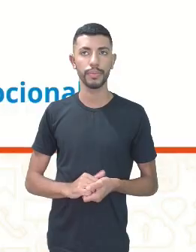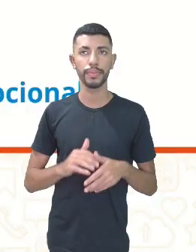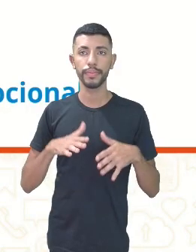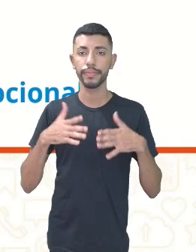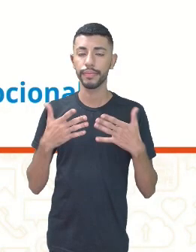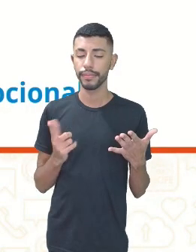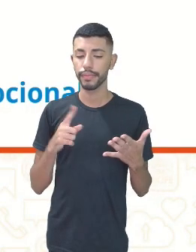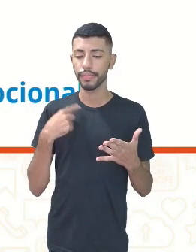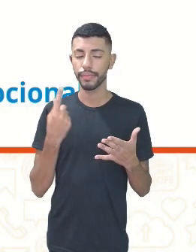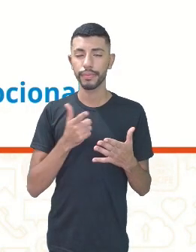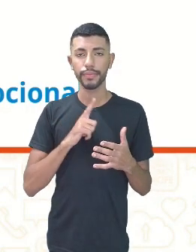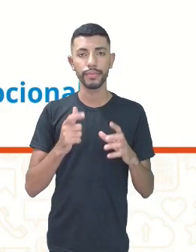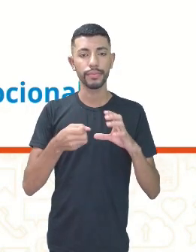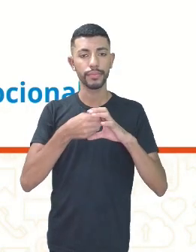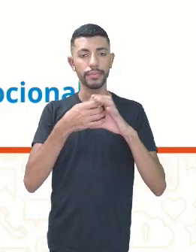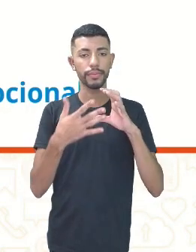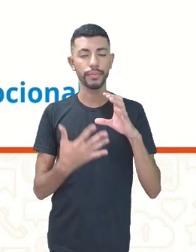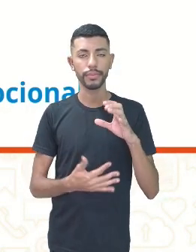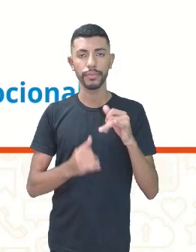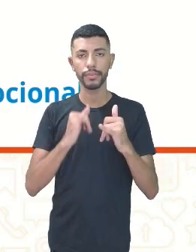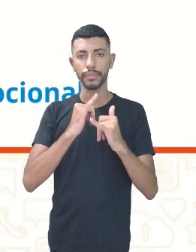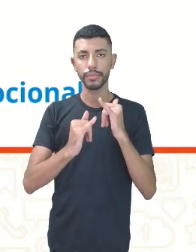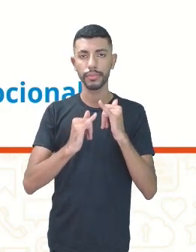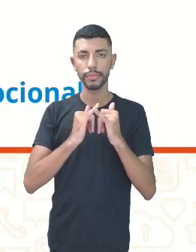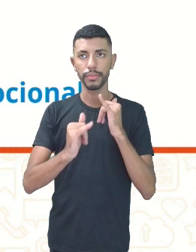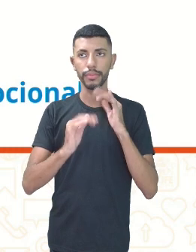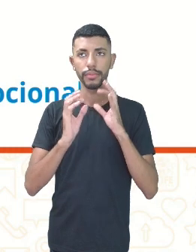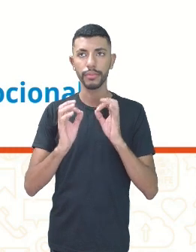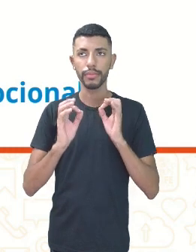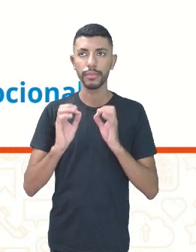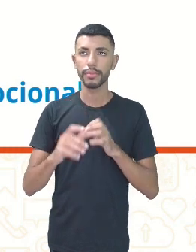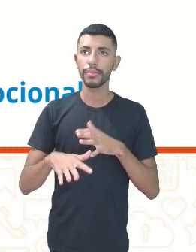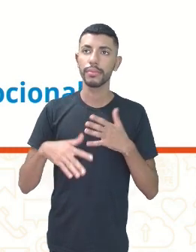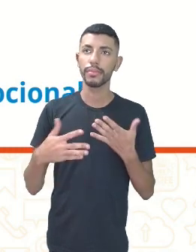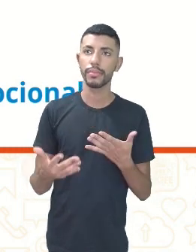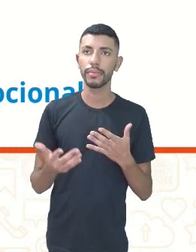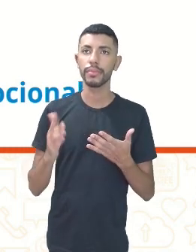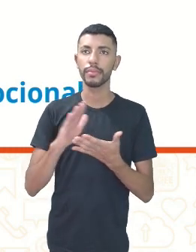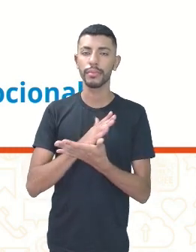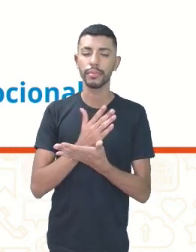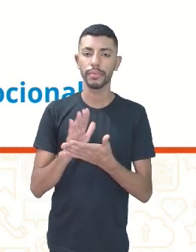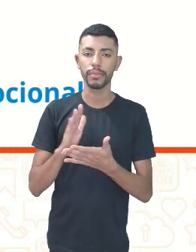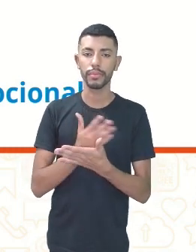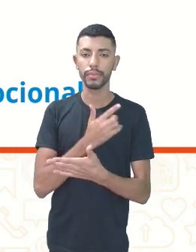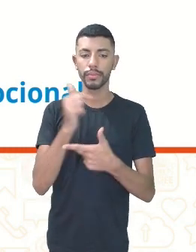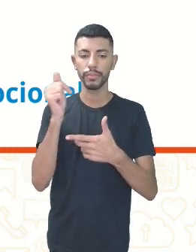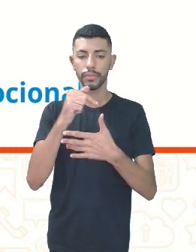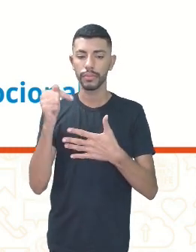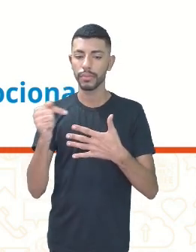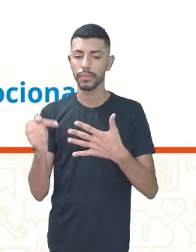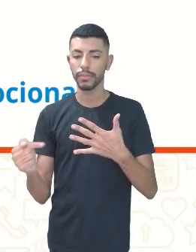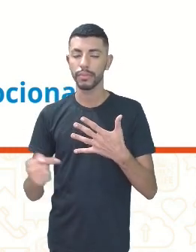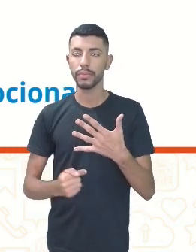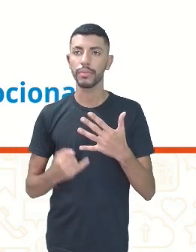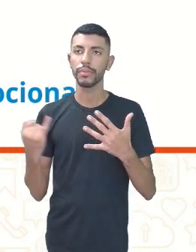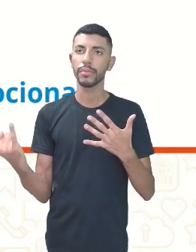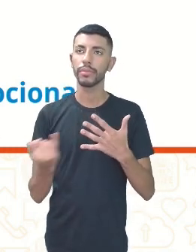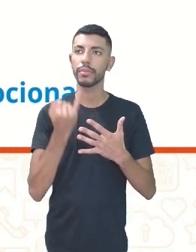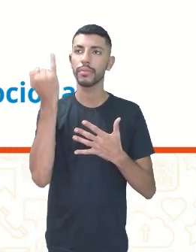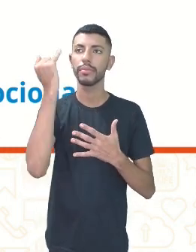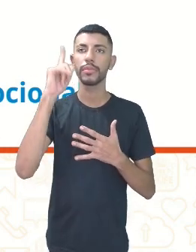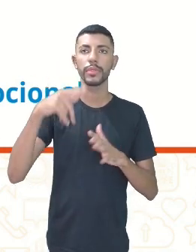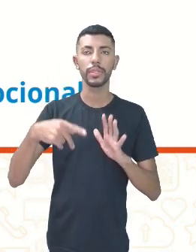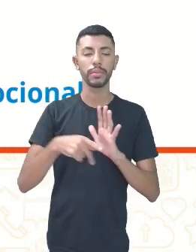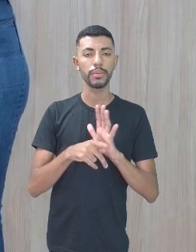A gente tem características muito semelhantes, a gente tem aspectos muito importantes que são contemplados tanto na